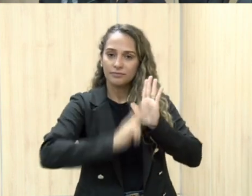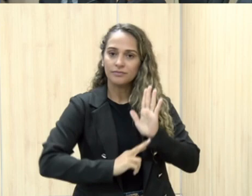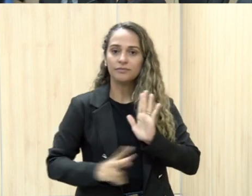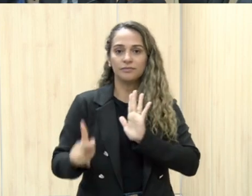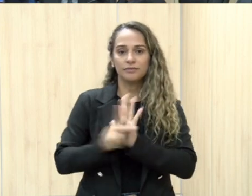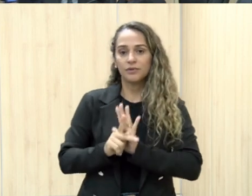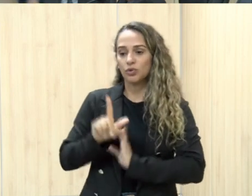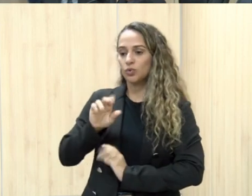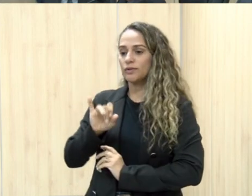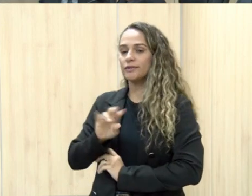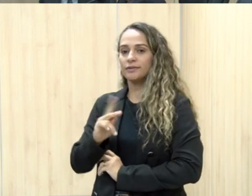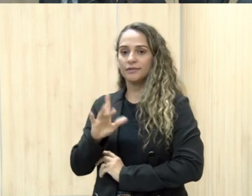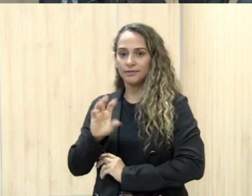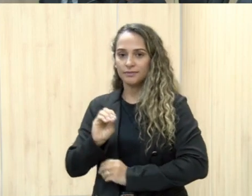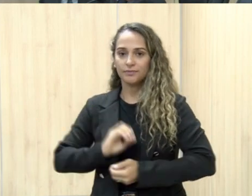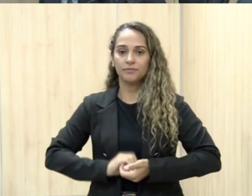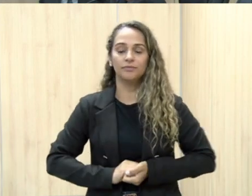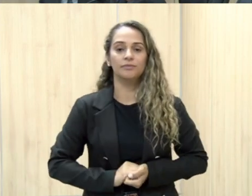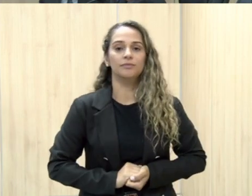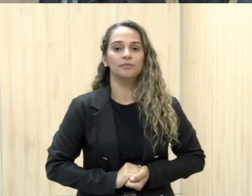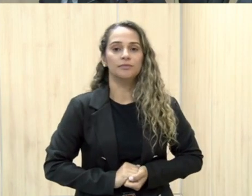Luizinho weibel